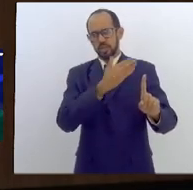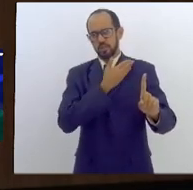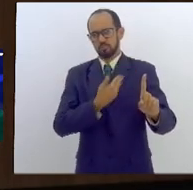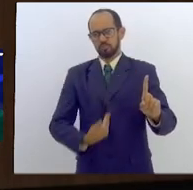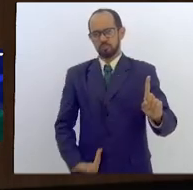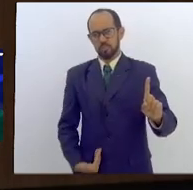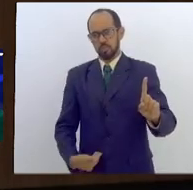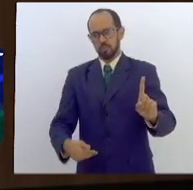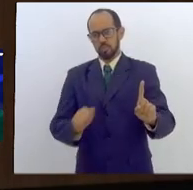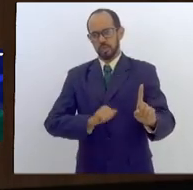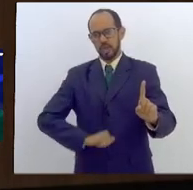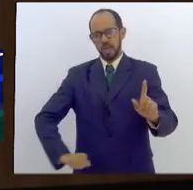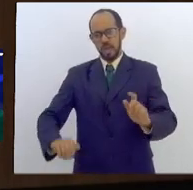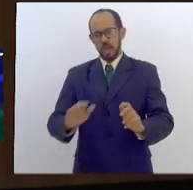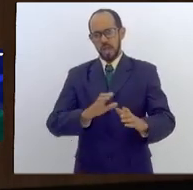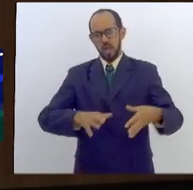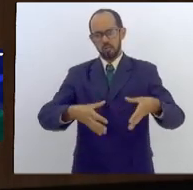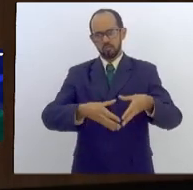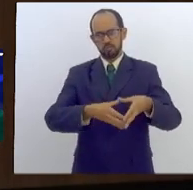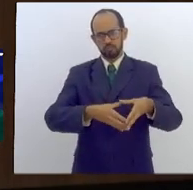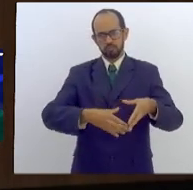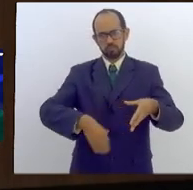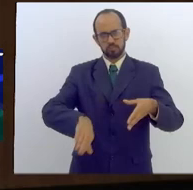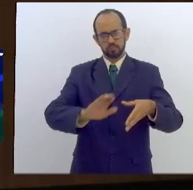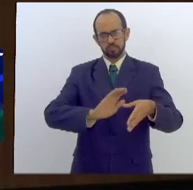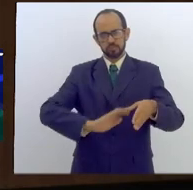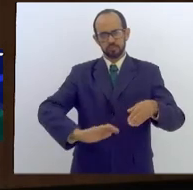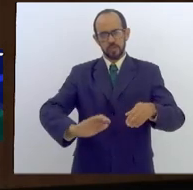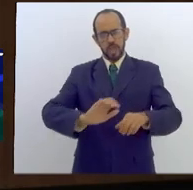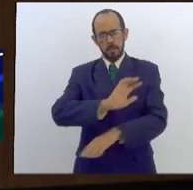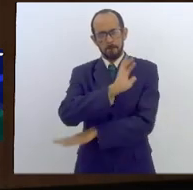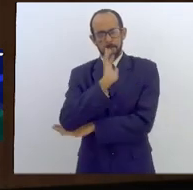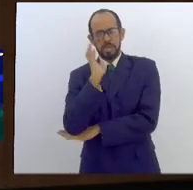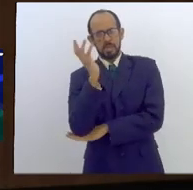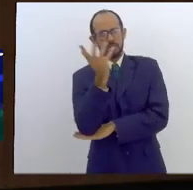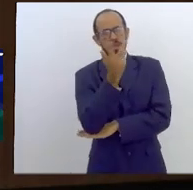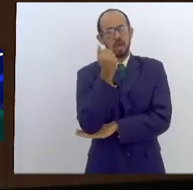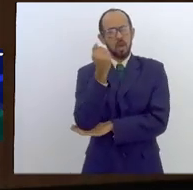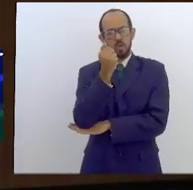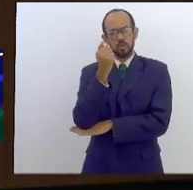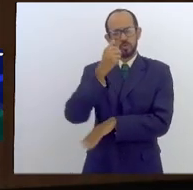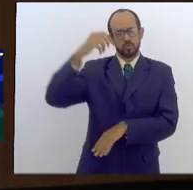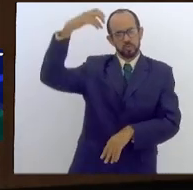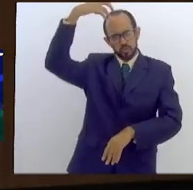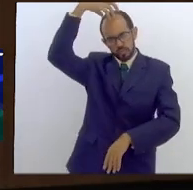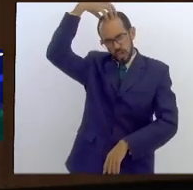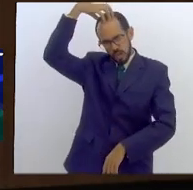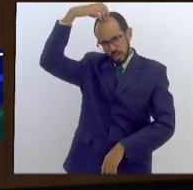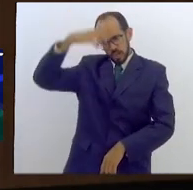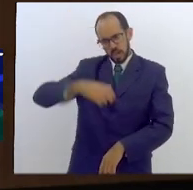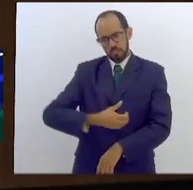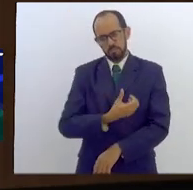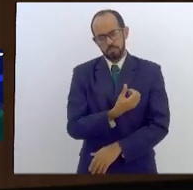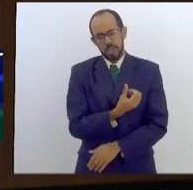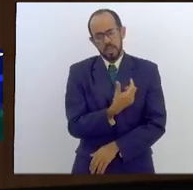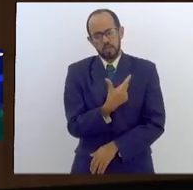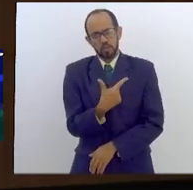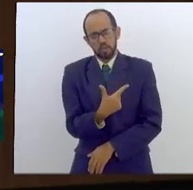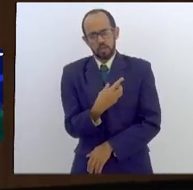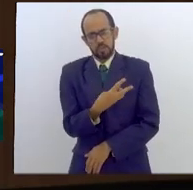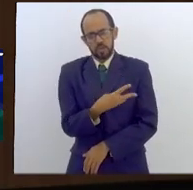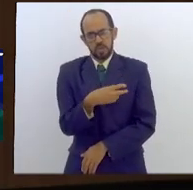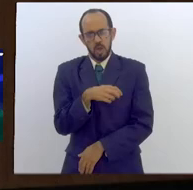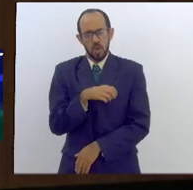à Brigada Municipal Ambiental de Angra dos Reis. PL 6238, de